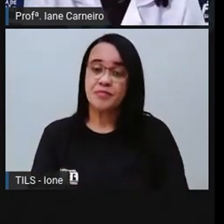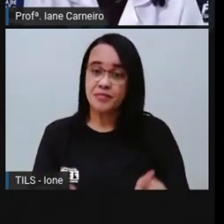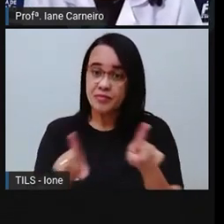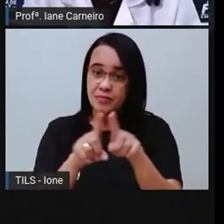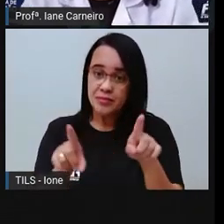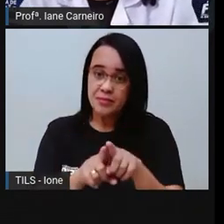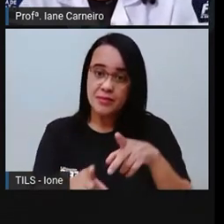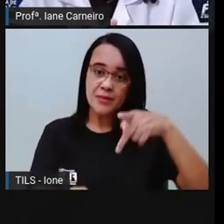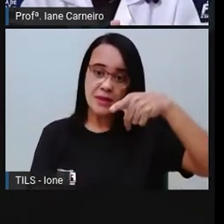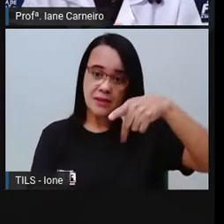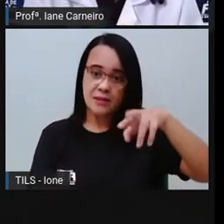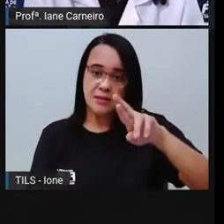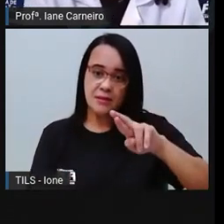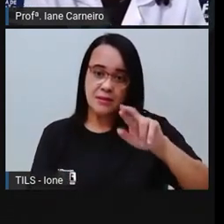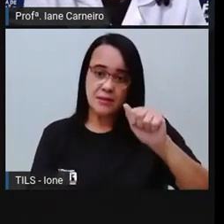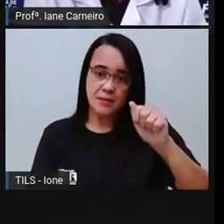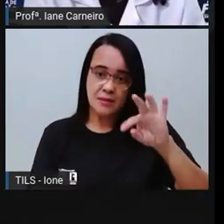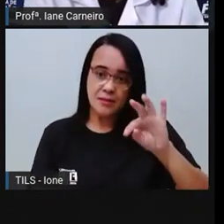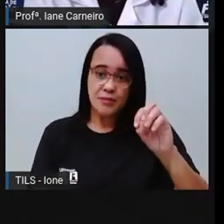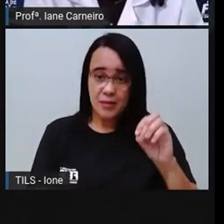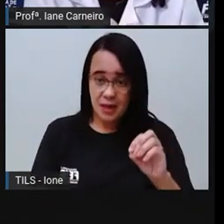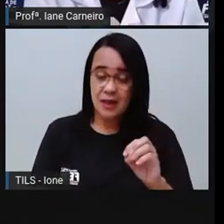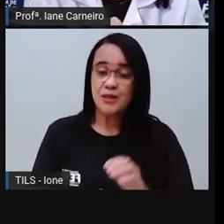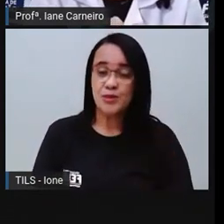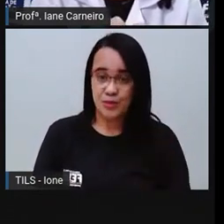aqui rima com boi